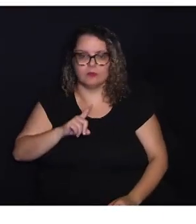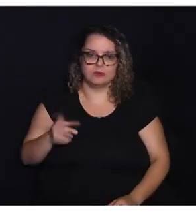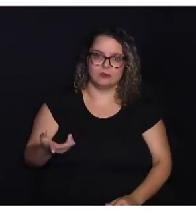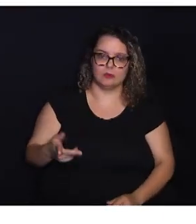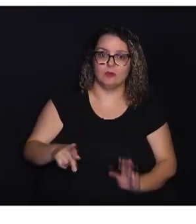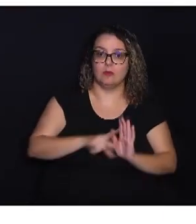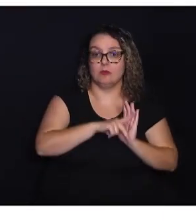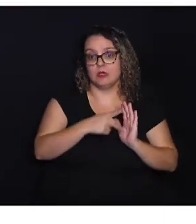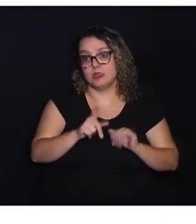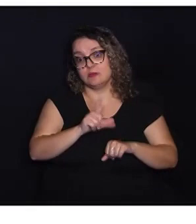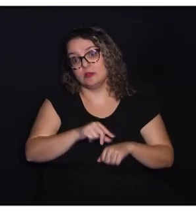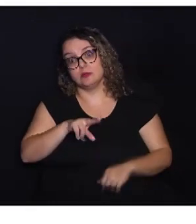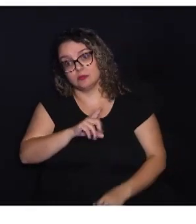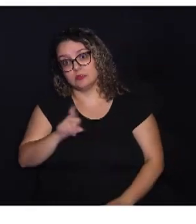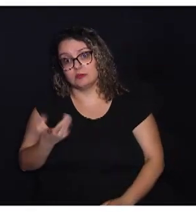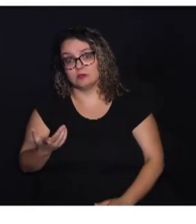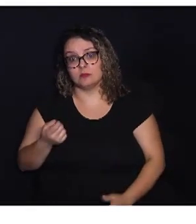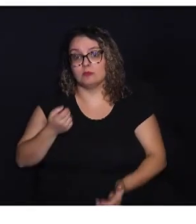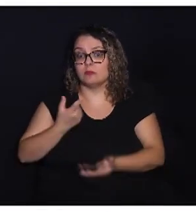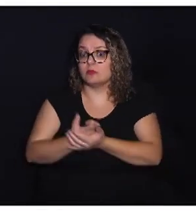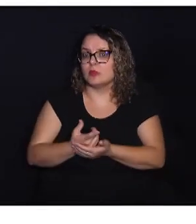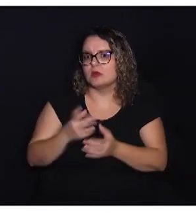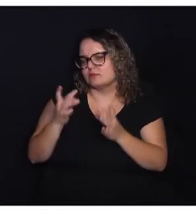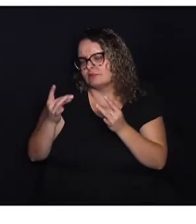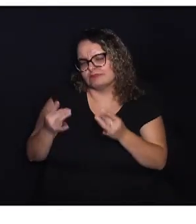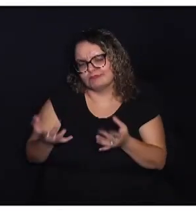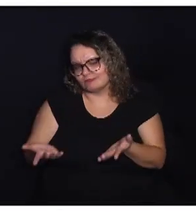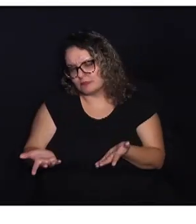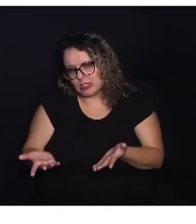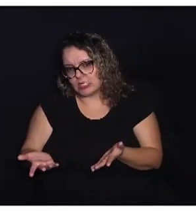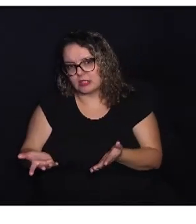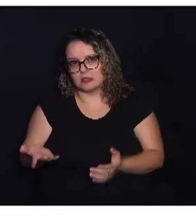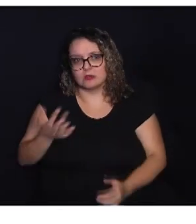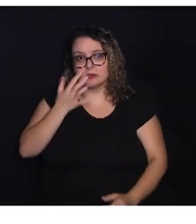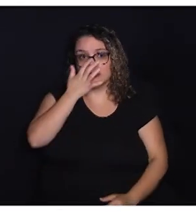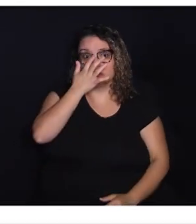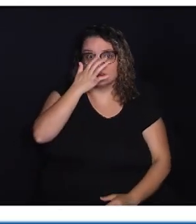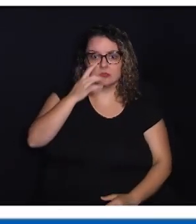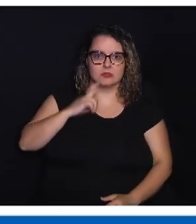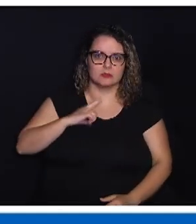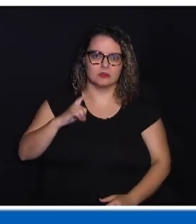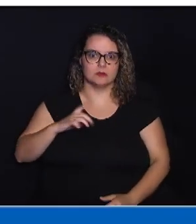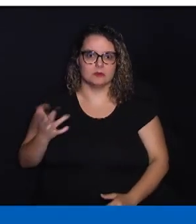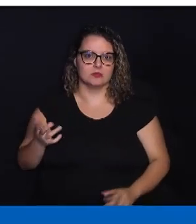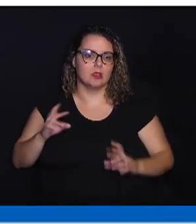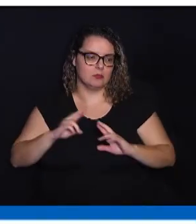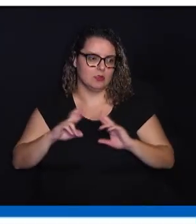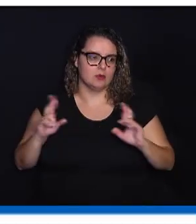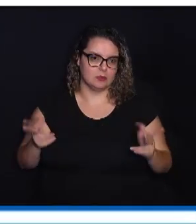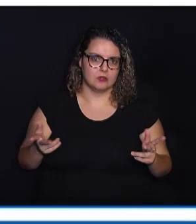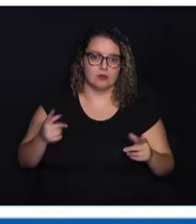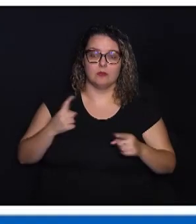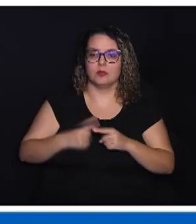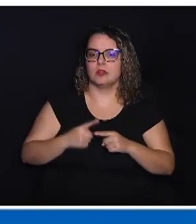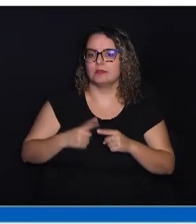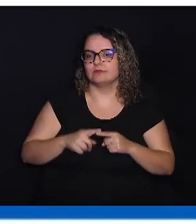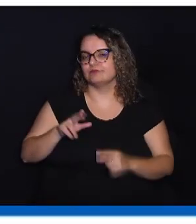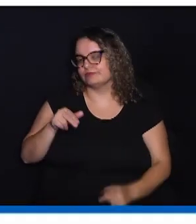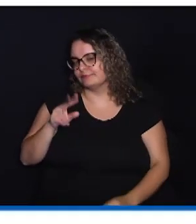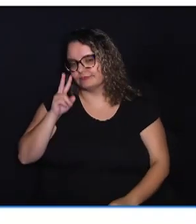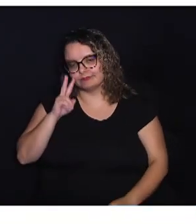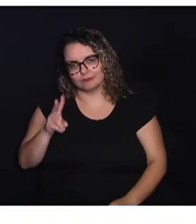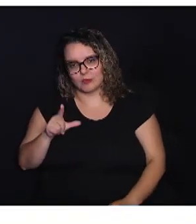loja e o que não é. E as minhas compras são muito específicas, né? Então, eu tenho isso muito diferenciado, porque senão eu nunca vejo